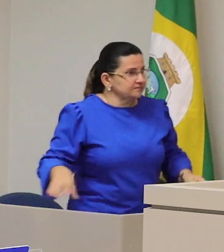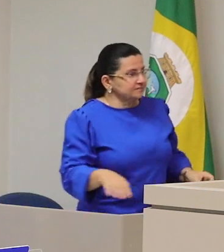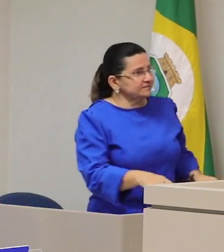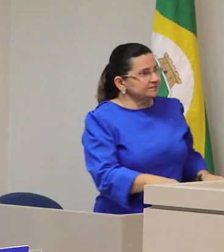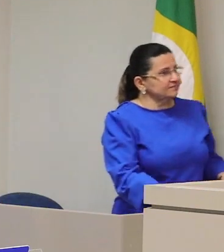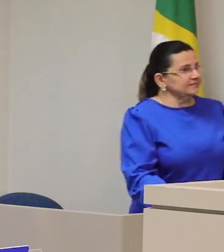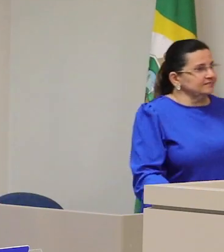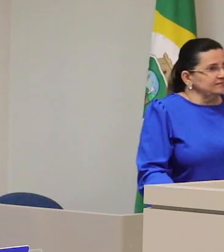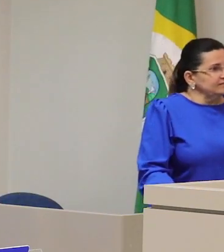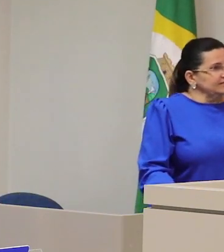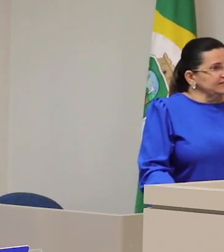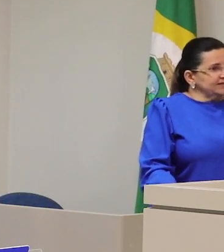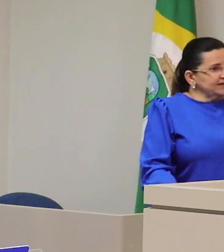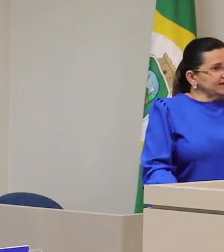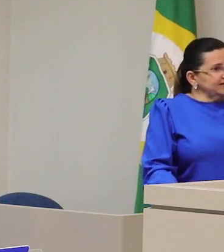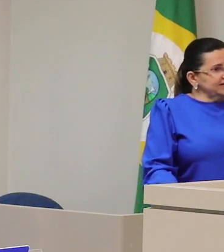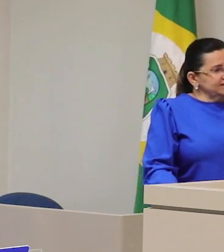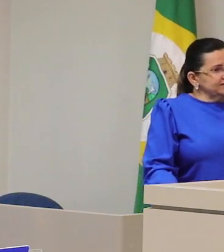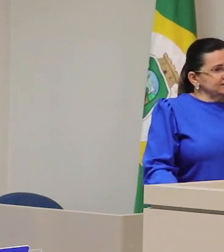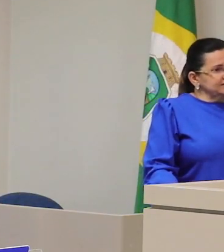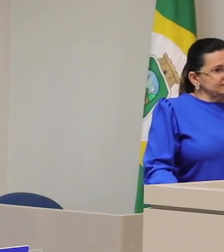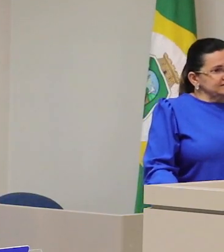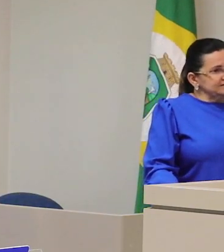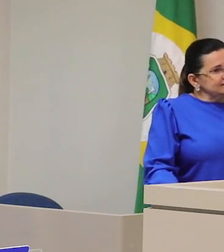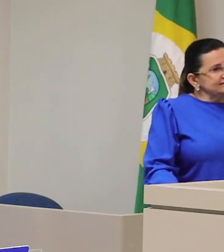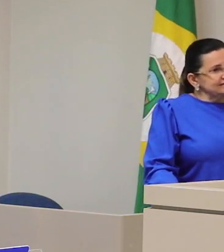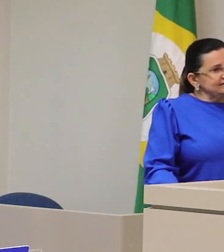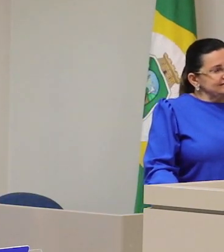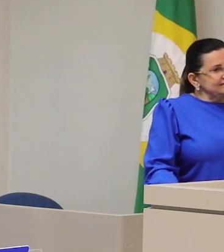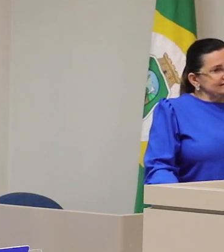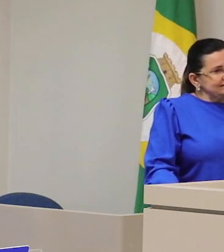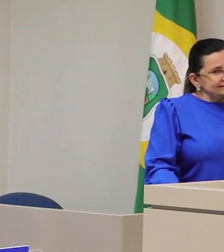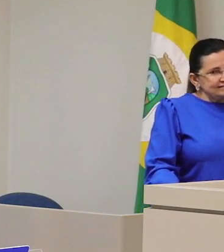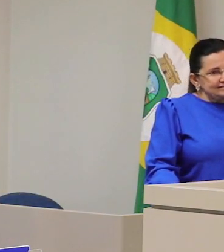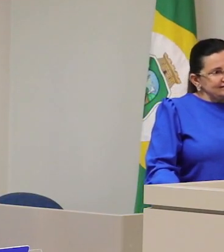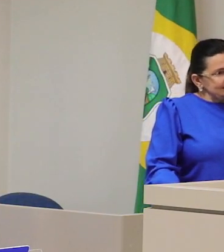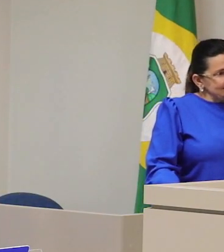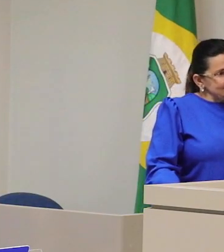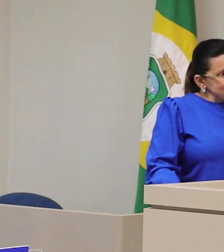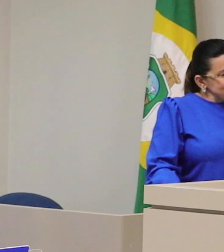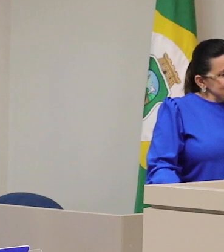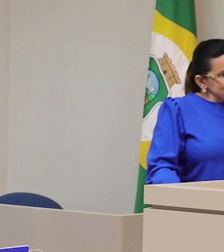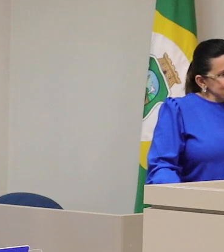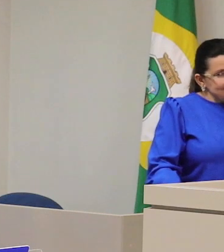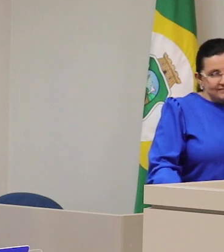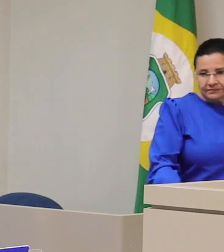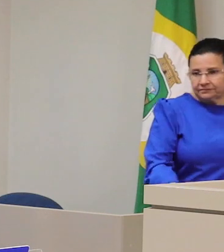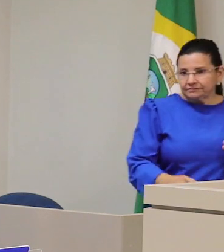ficar hum histórico de Vicente Rodrigues